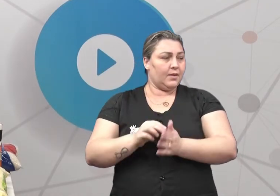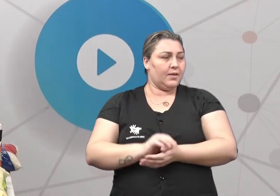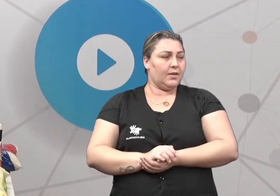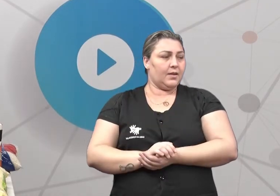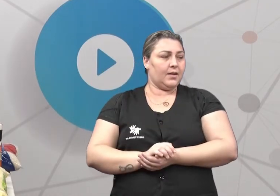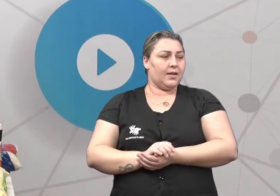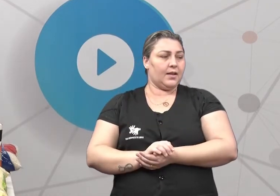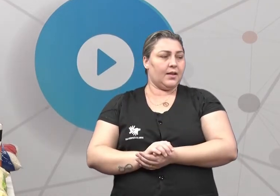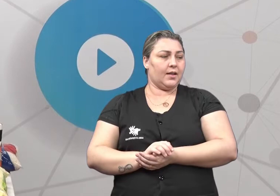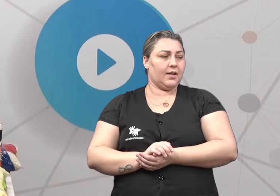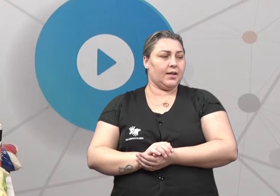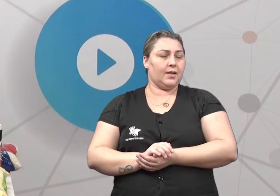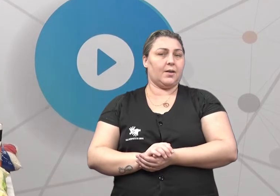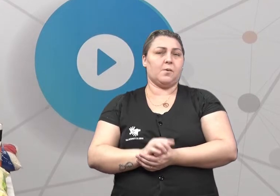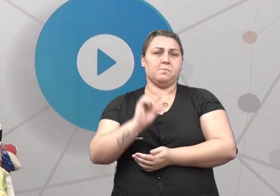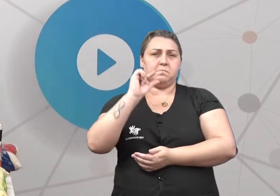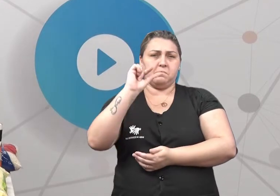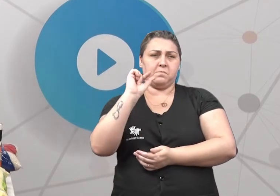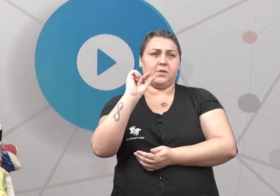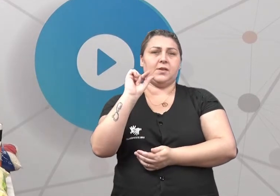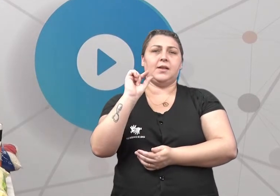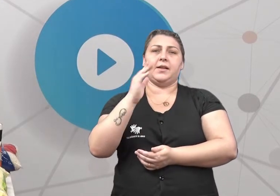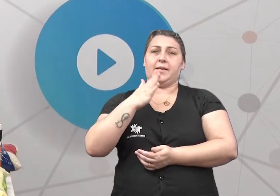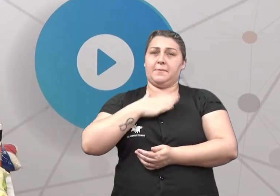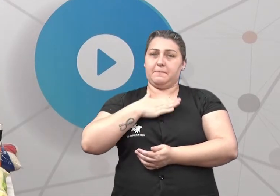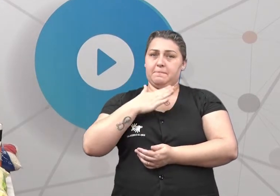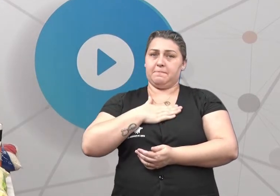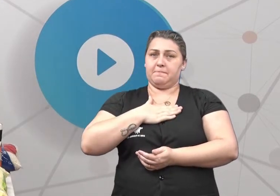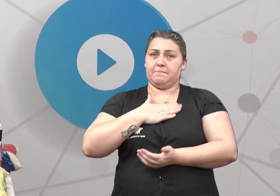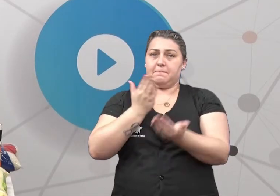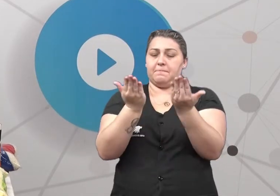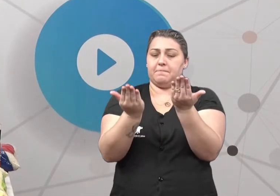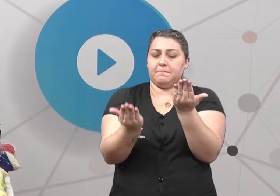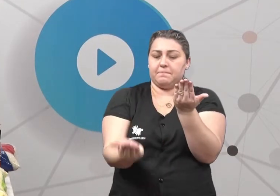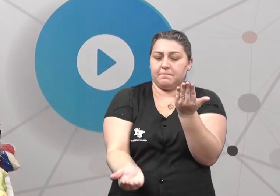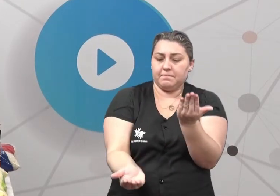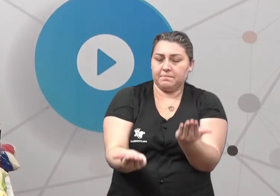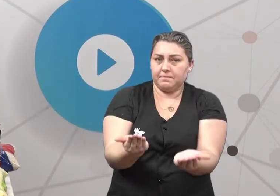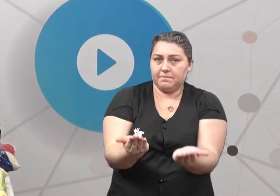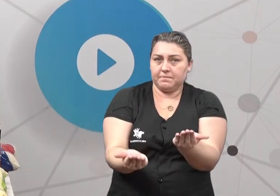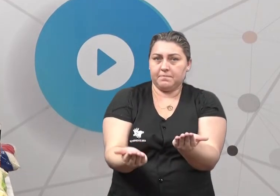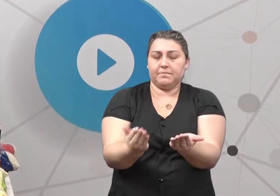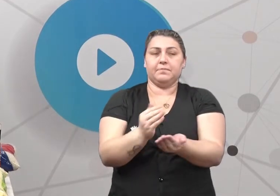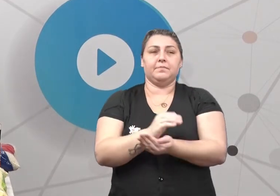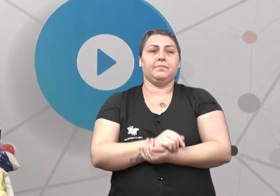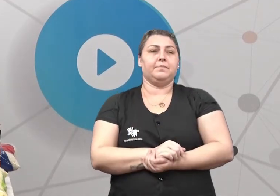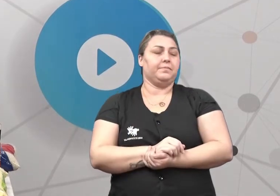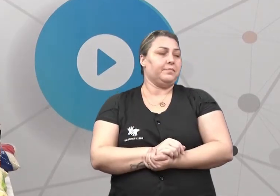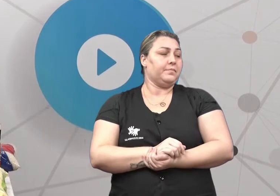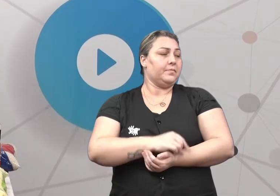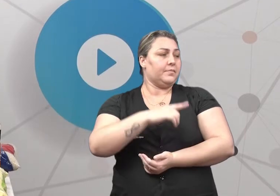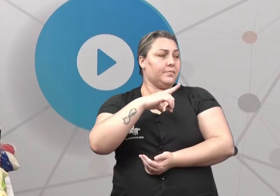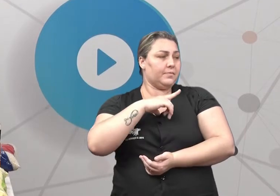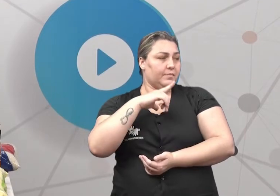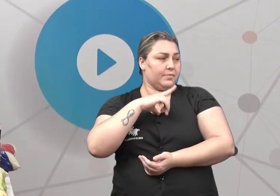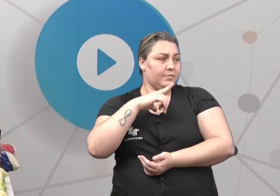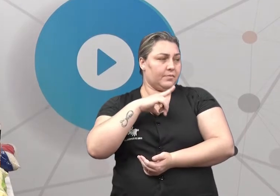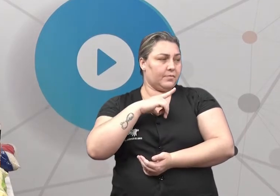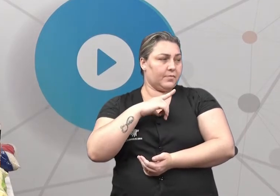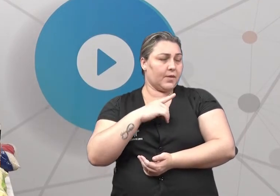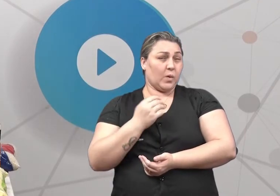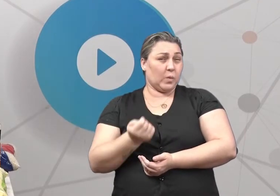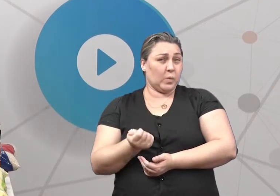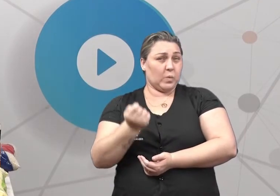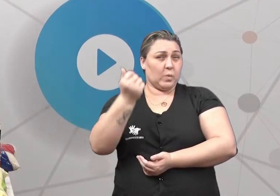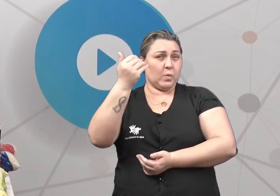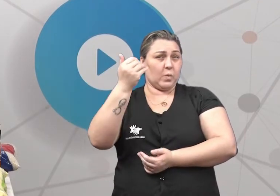eu dividir e colocar aqui um pouquinho, colocar aqui na minha balança, né? Aqui eu tenho quase